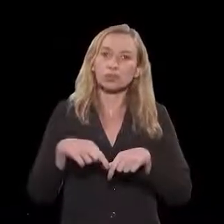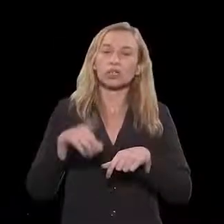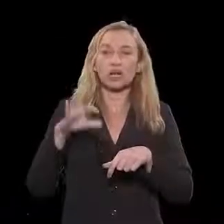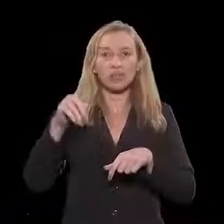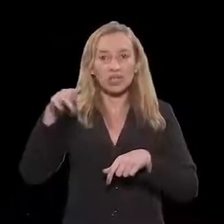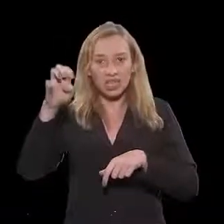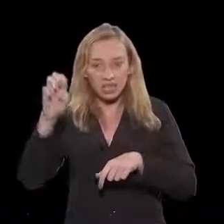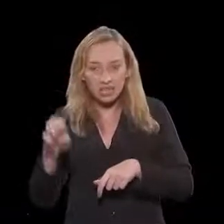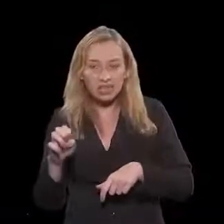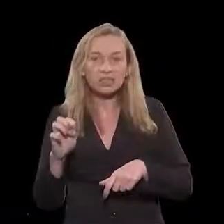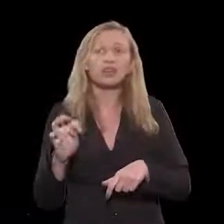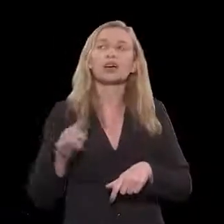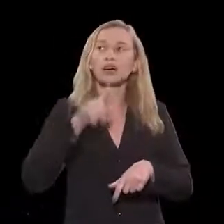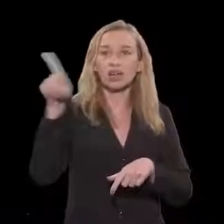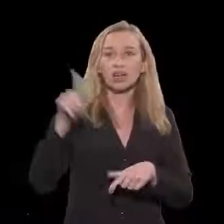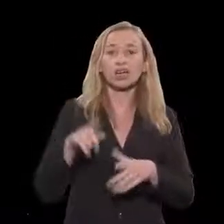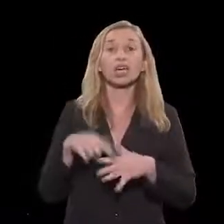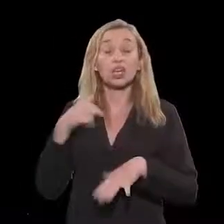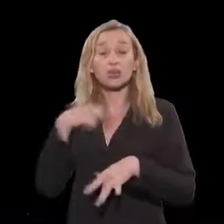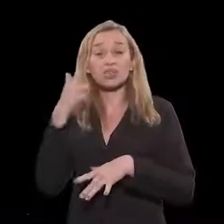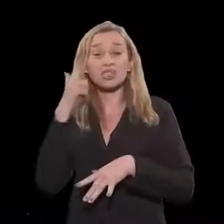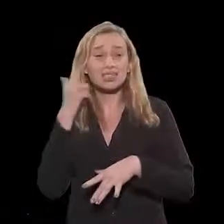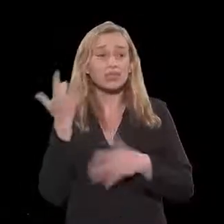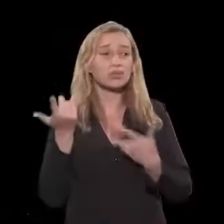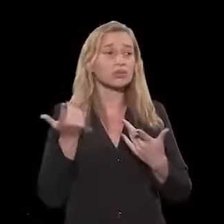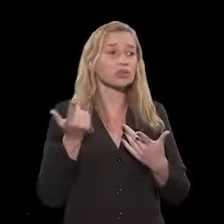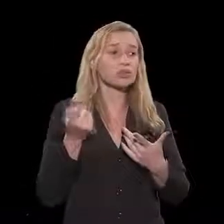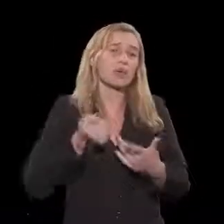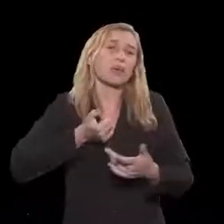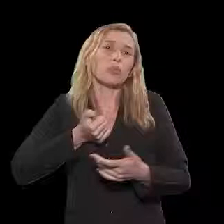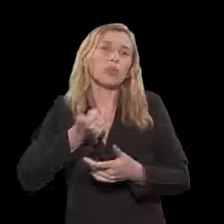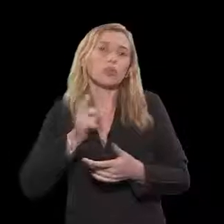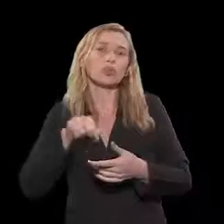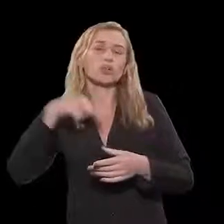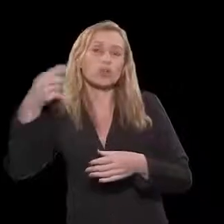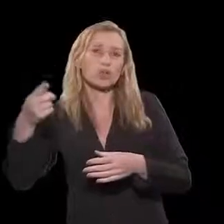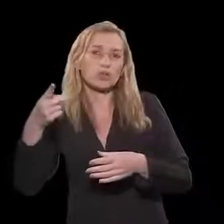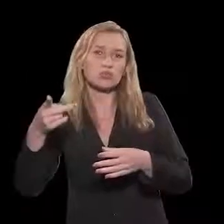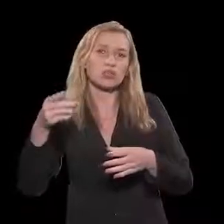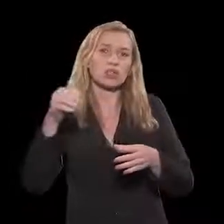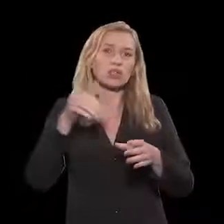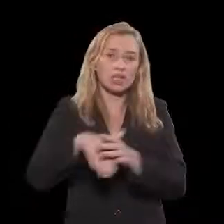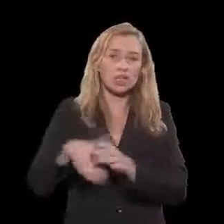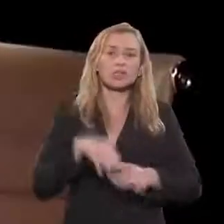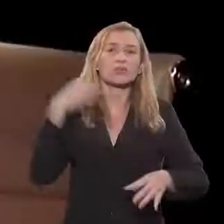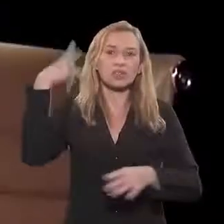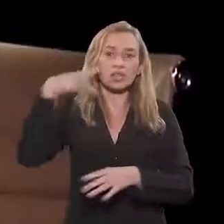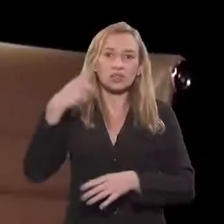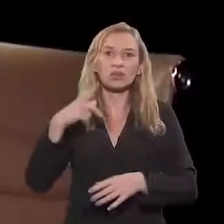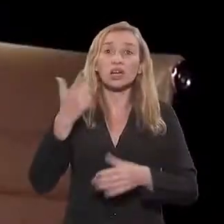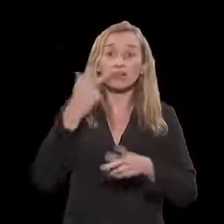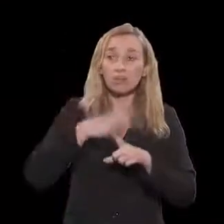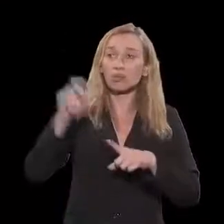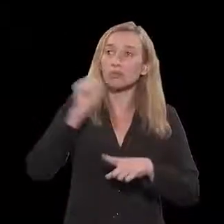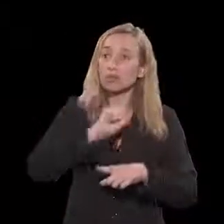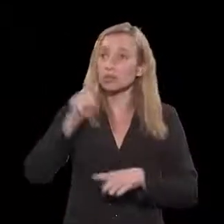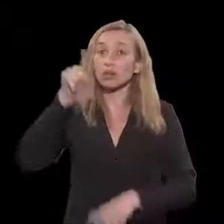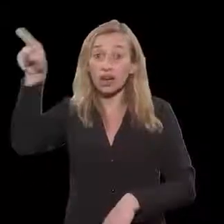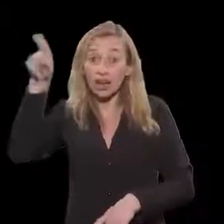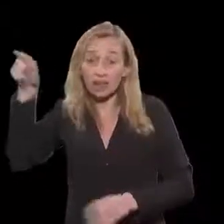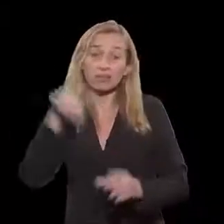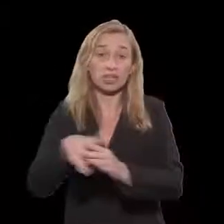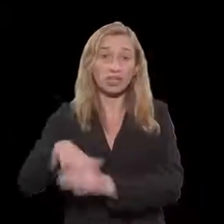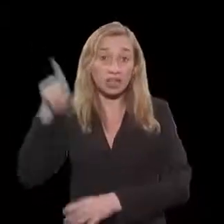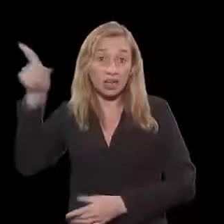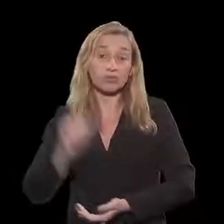Paulo. E eu fico pensando que muito provavelmente, né, daqui a pouco, na próxima eleição para vereadora... Ela vai ser eleita lá. É isso, ela vai ser